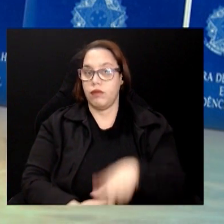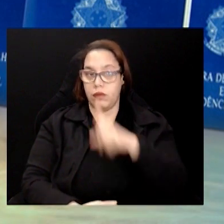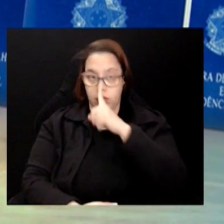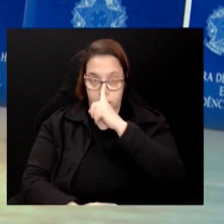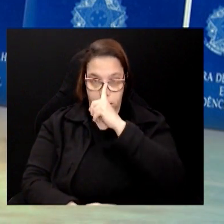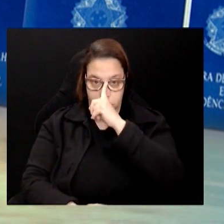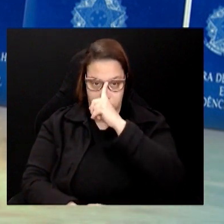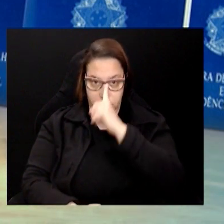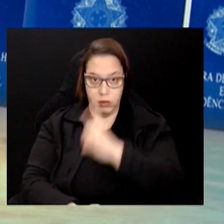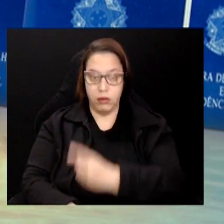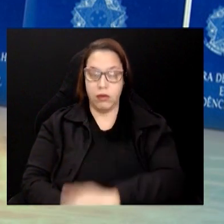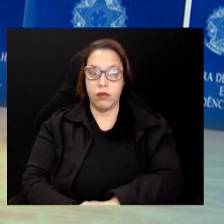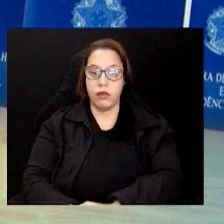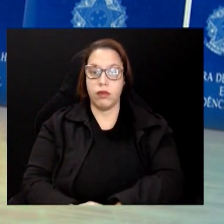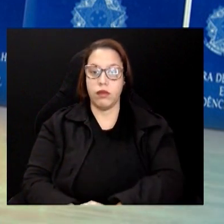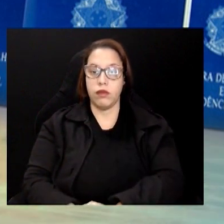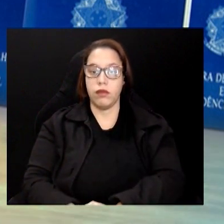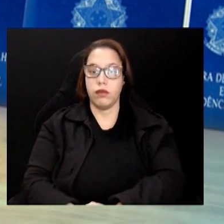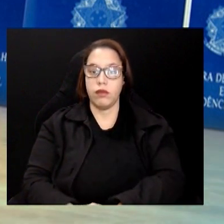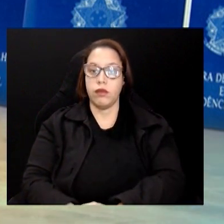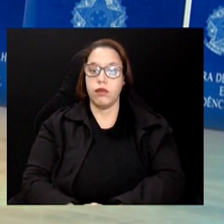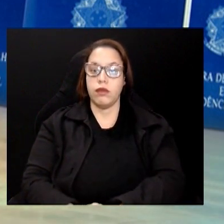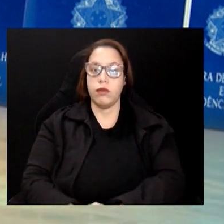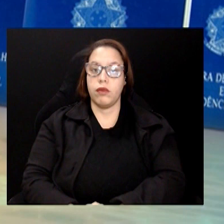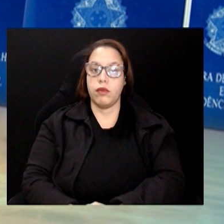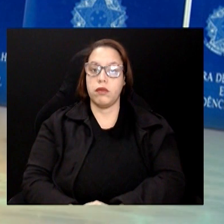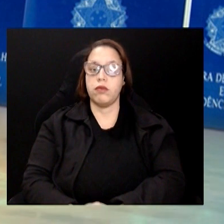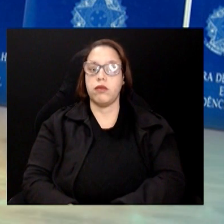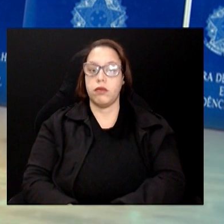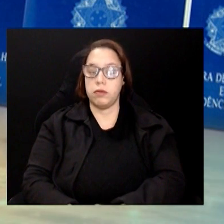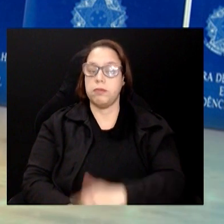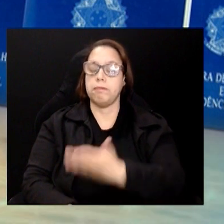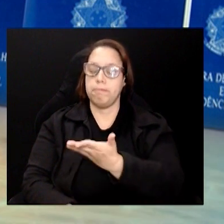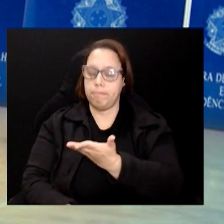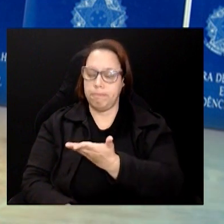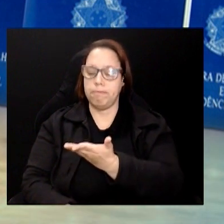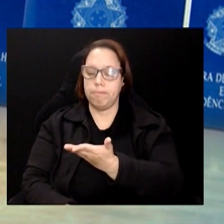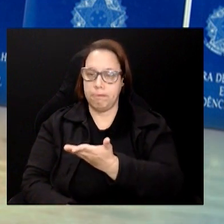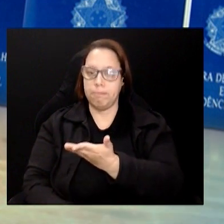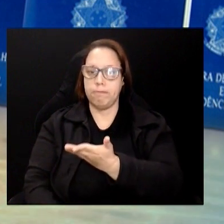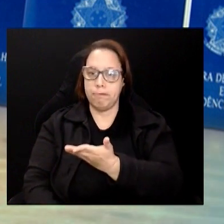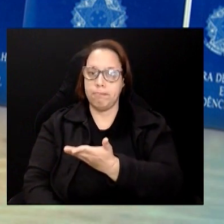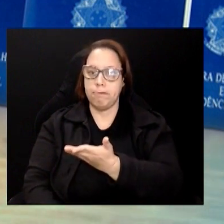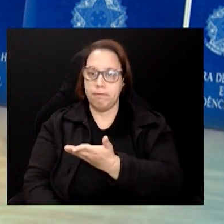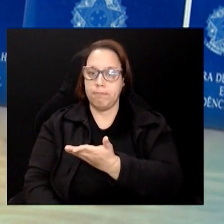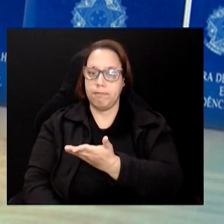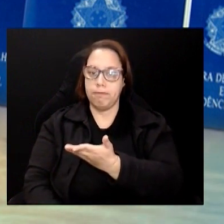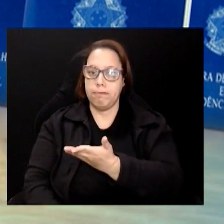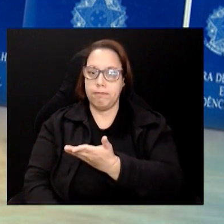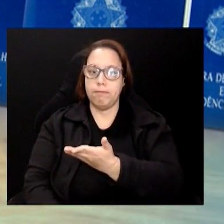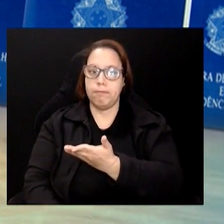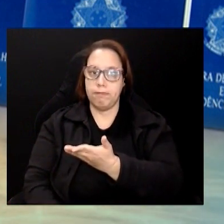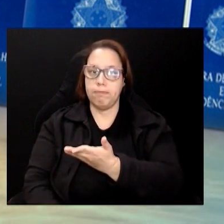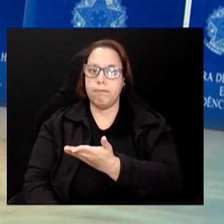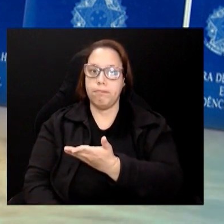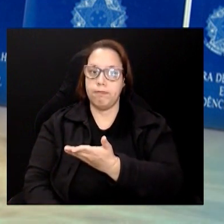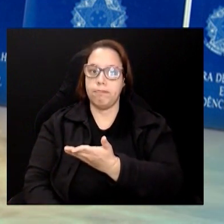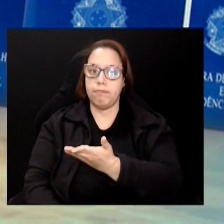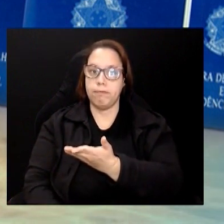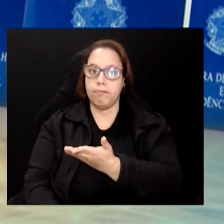de limpeza. Esta vaga é específica para pessoas com deficiência. Bombeiro